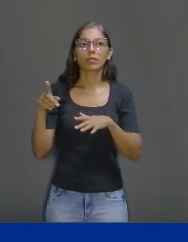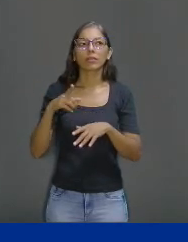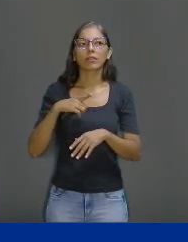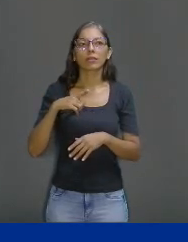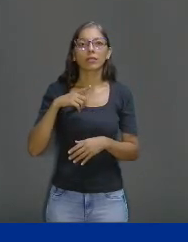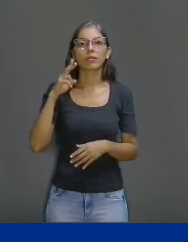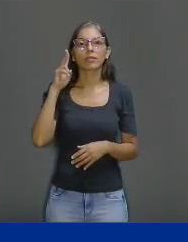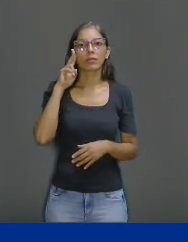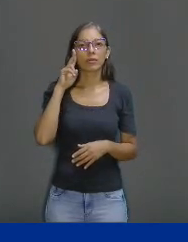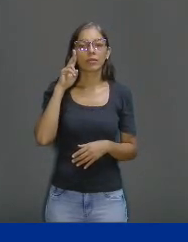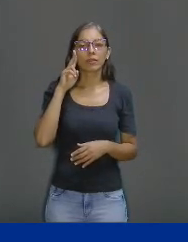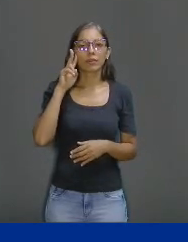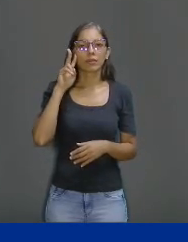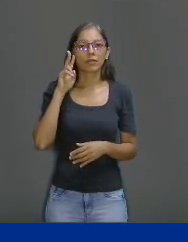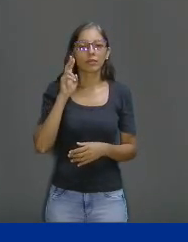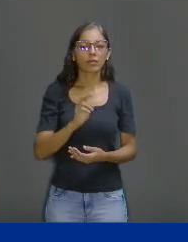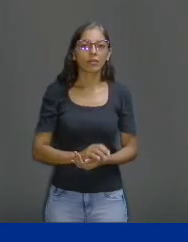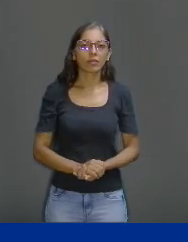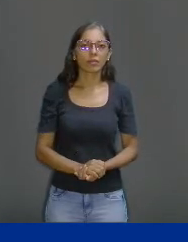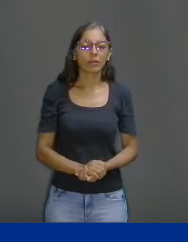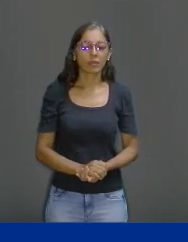não é isso,